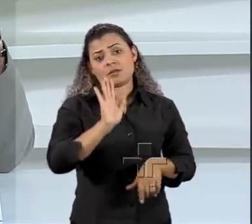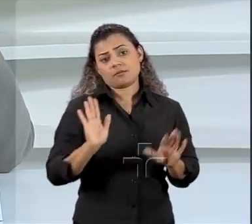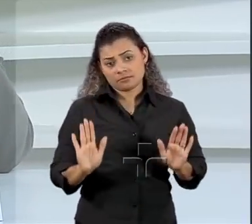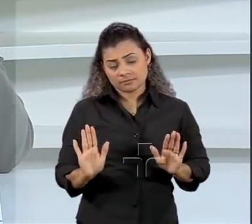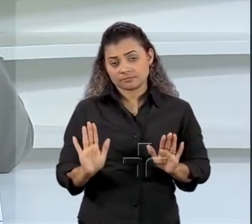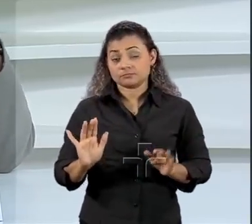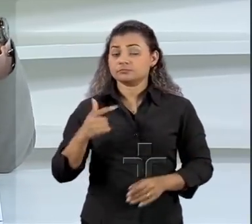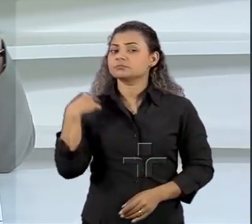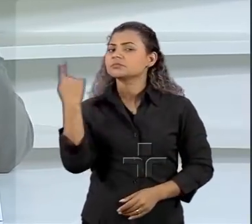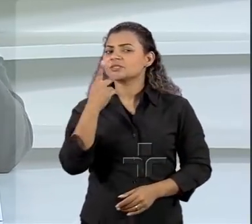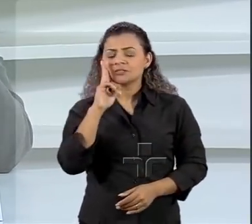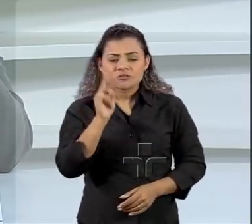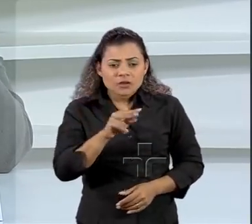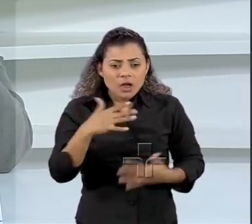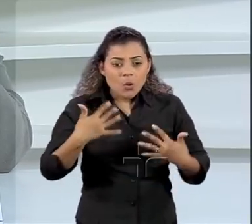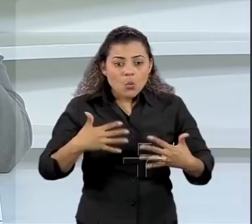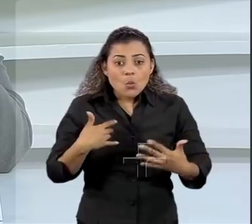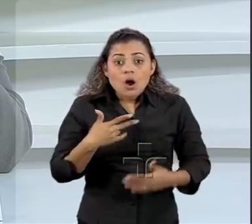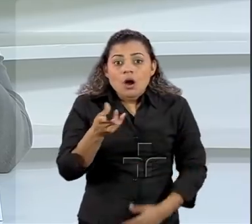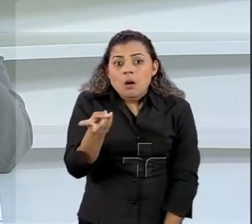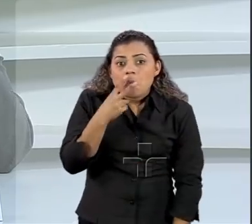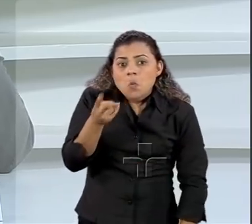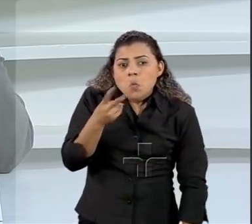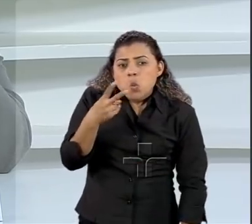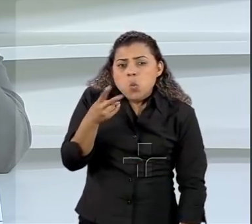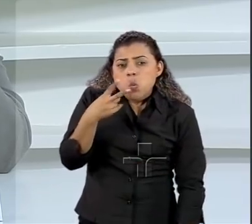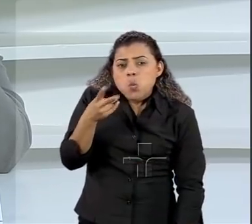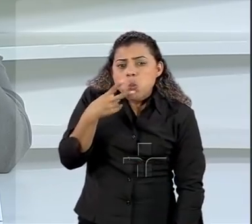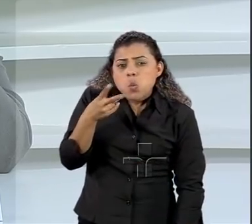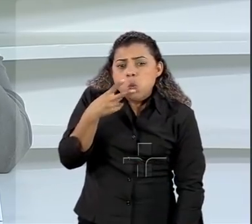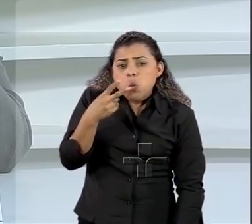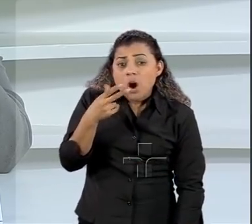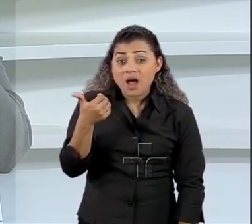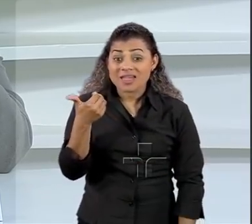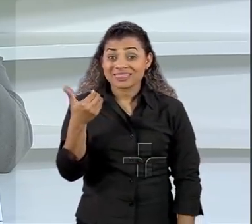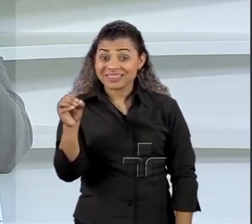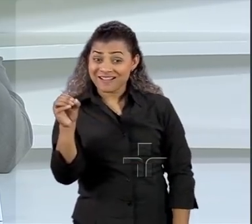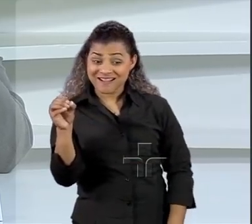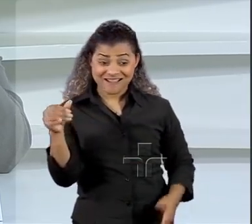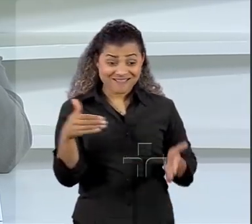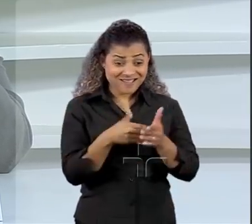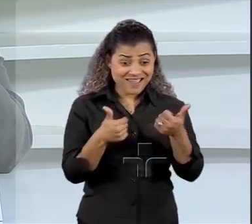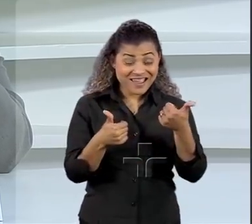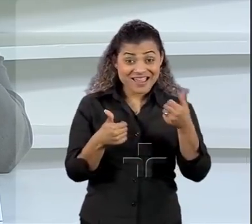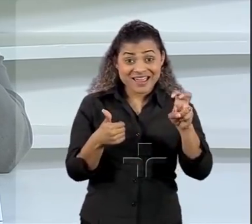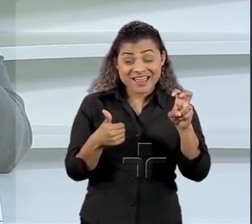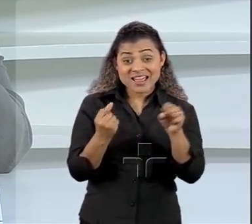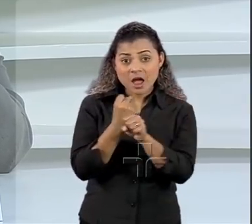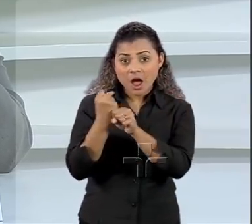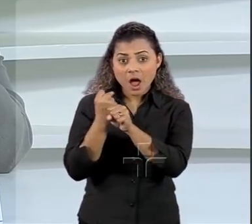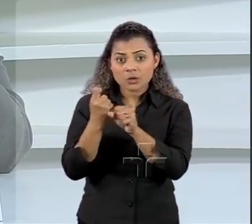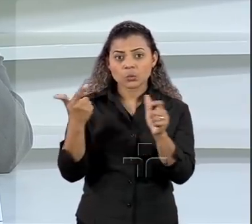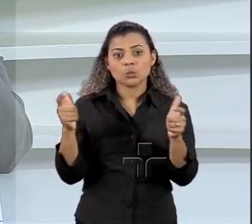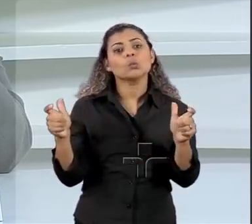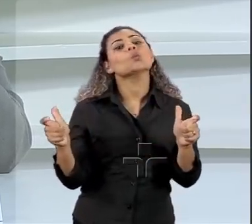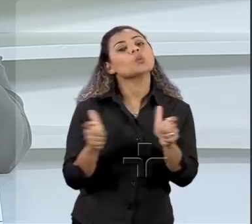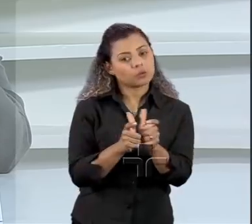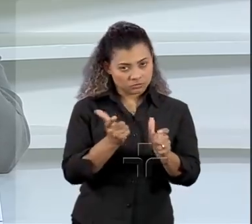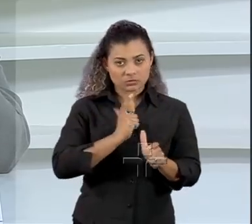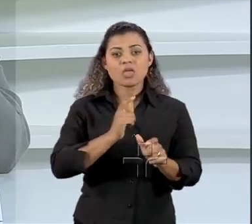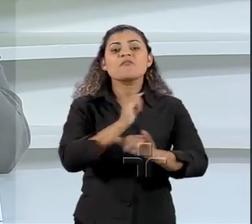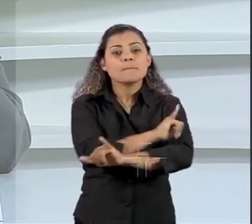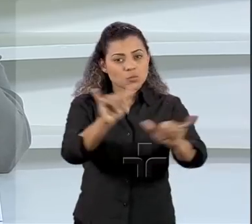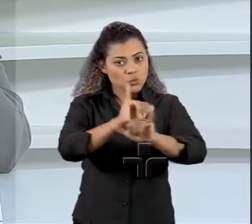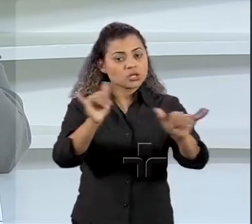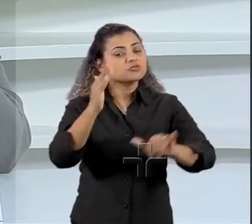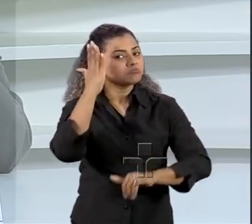olha, por exemplo, a curva de tabagismo, nos últimos 10, 15 anos, ela foi reduzida drasticamente, é uma política de Estado de